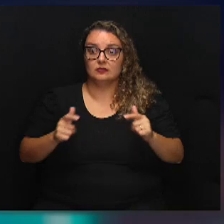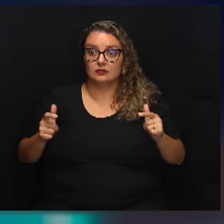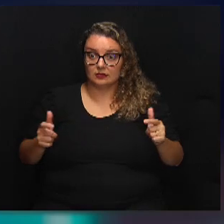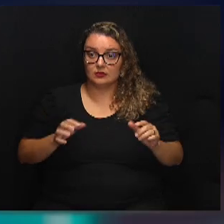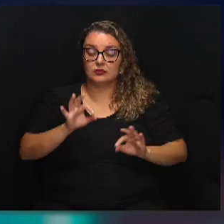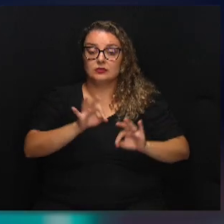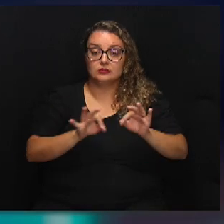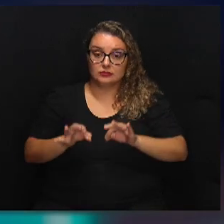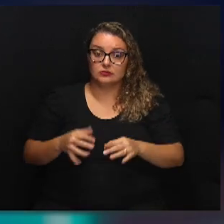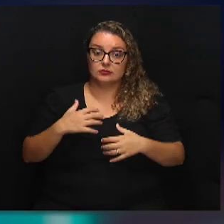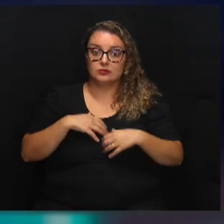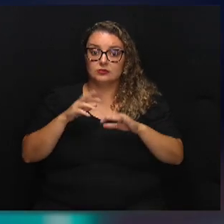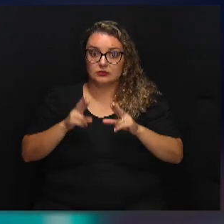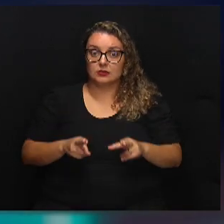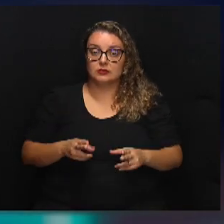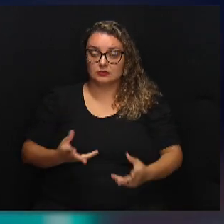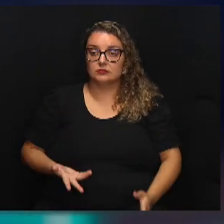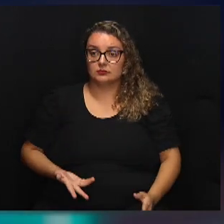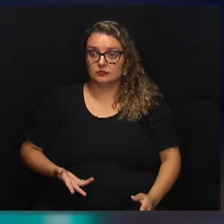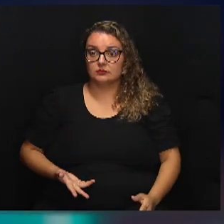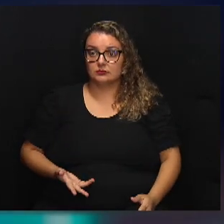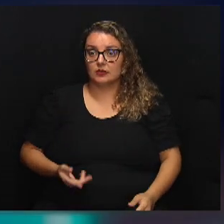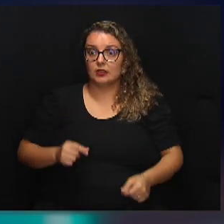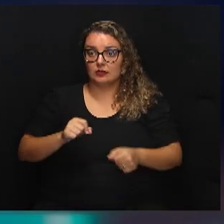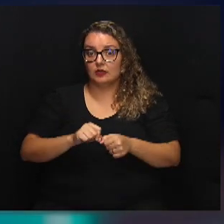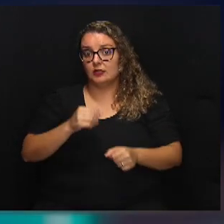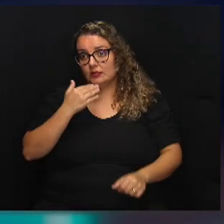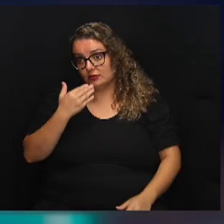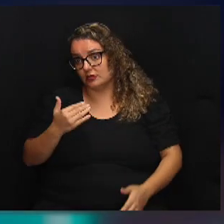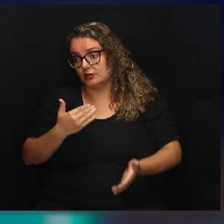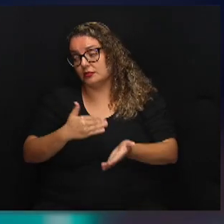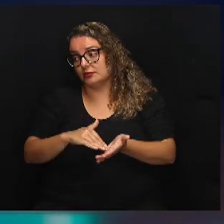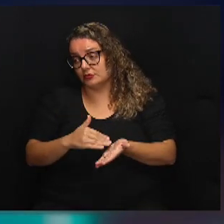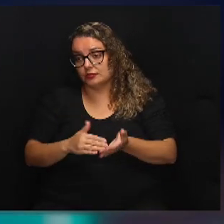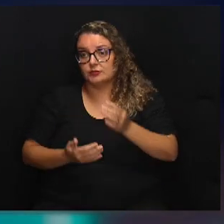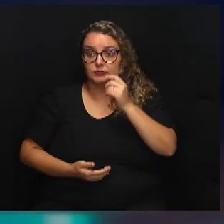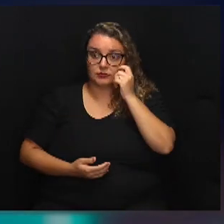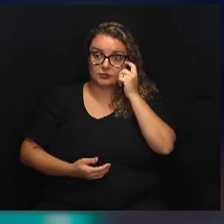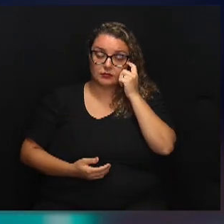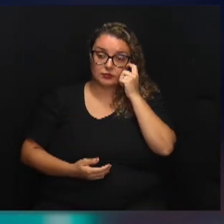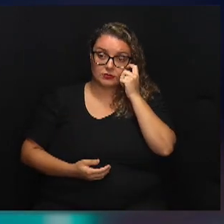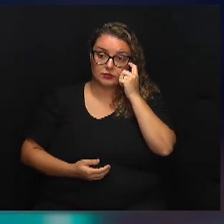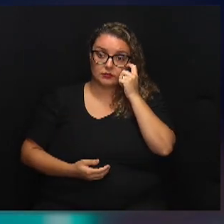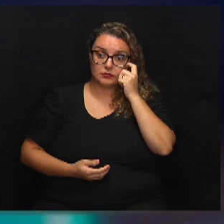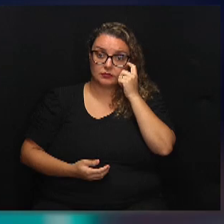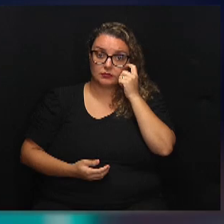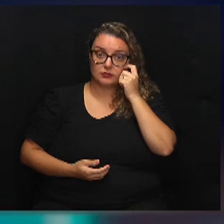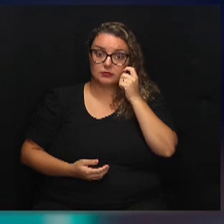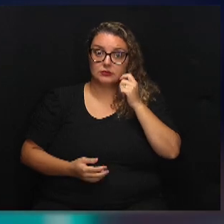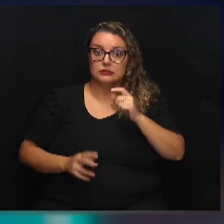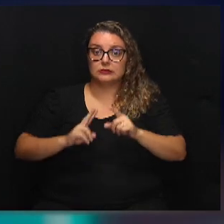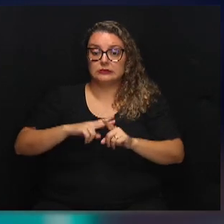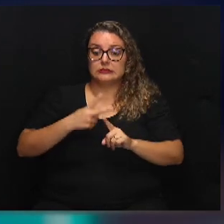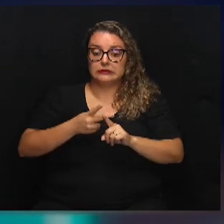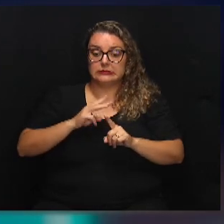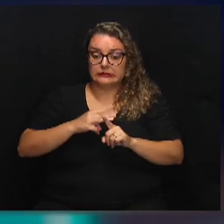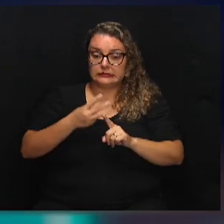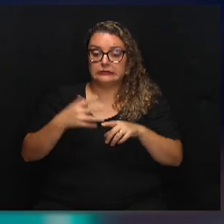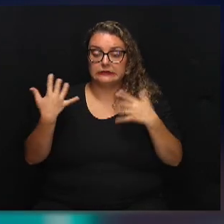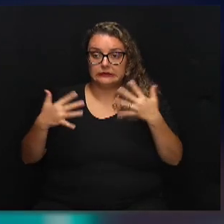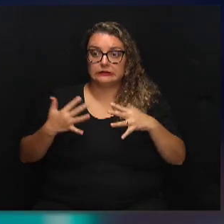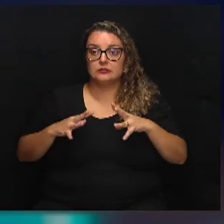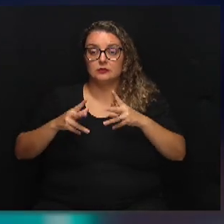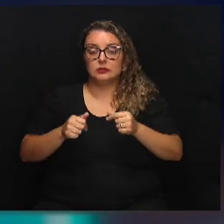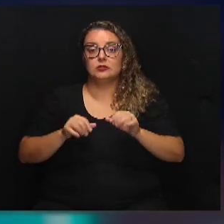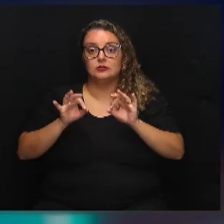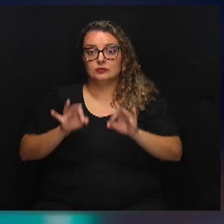organizada, faz com que a demanda do secretário acabe tendo sempre que se desdobrar para que tudo saia